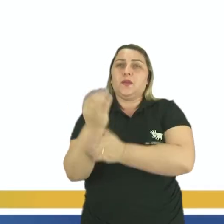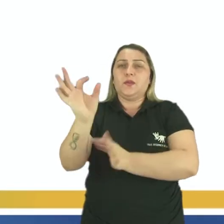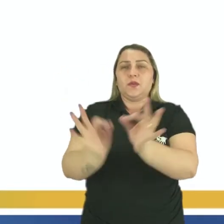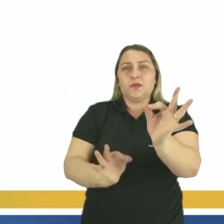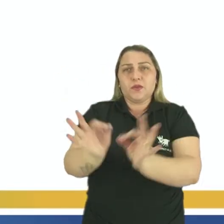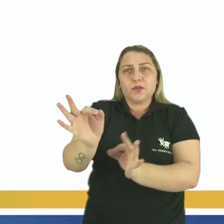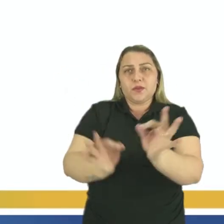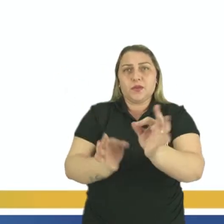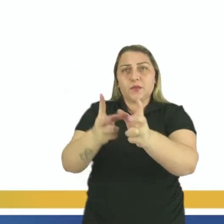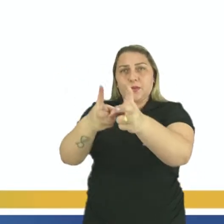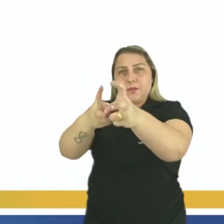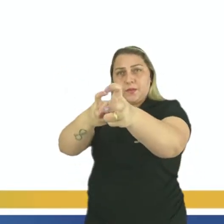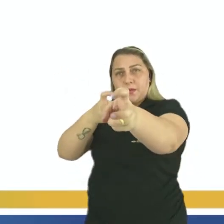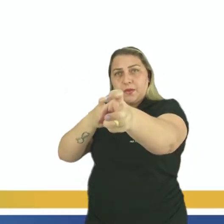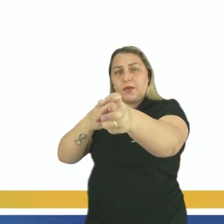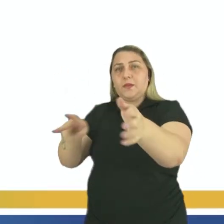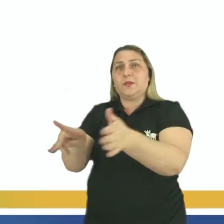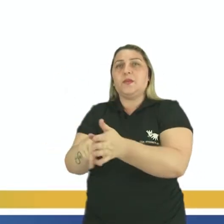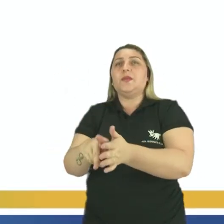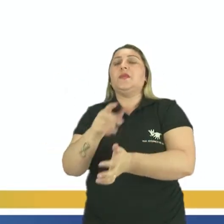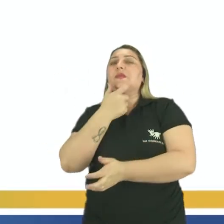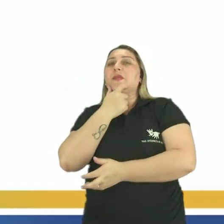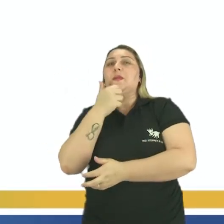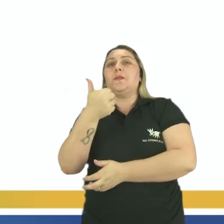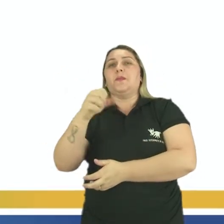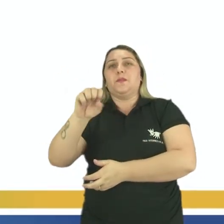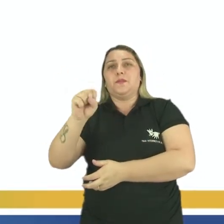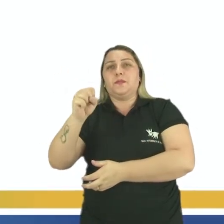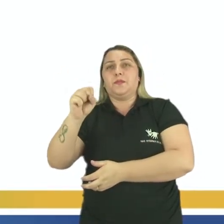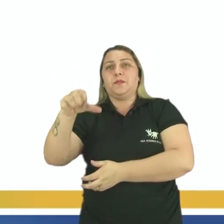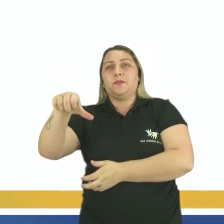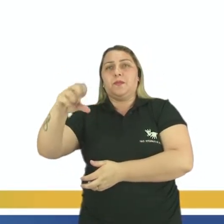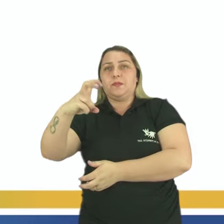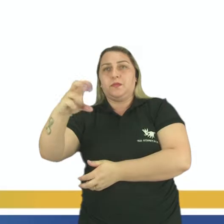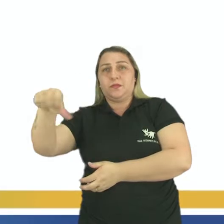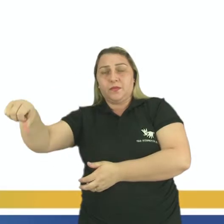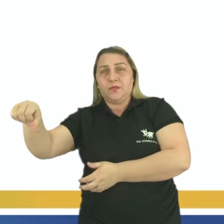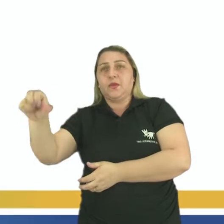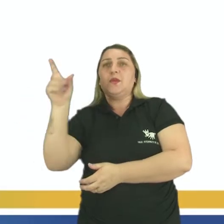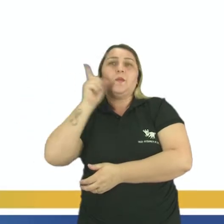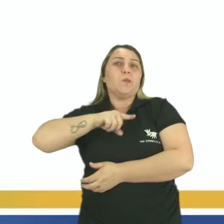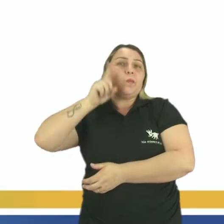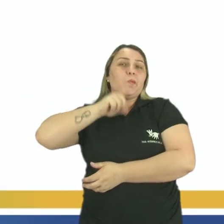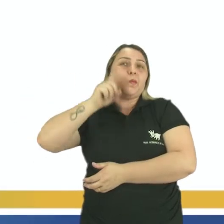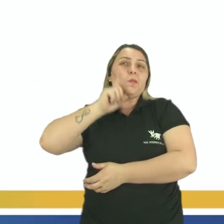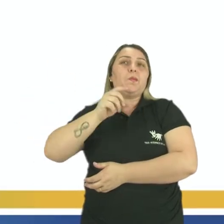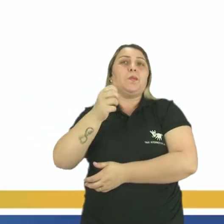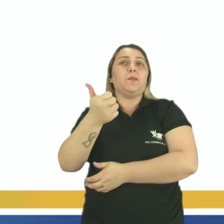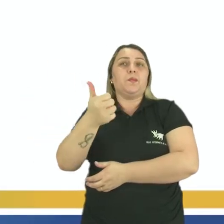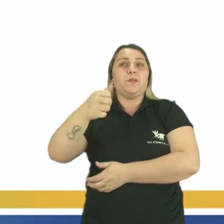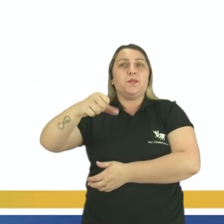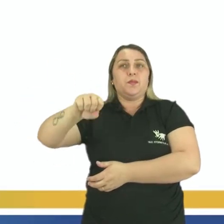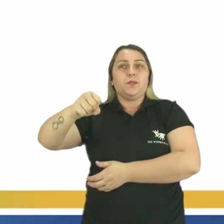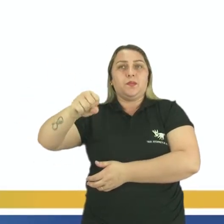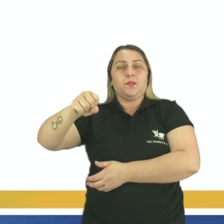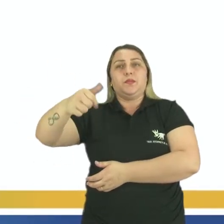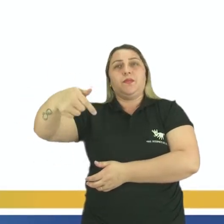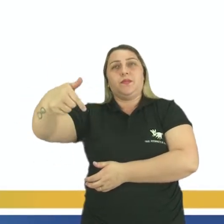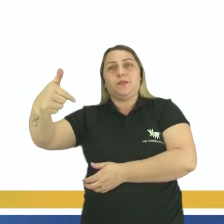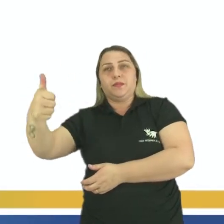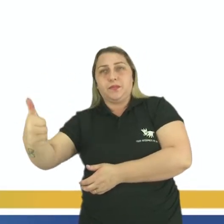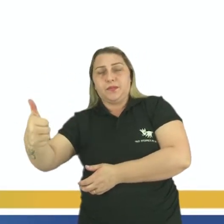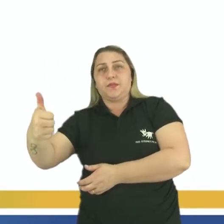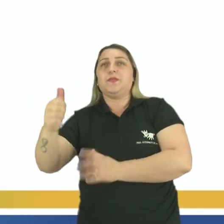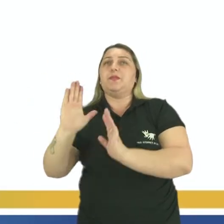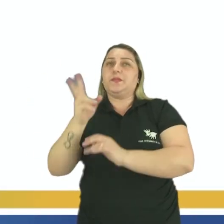organizações de atiradores na Inglaterra, em 1859, e nos Estados Unidos, em 1871. Aí a